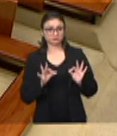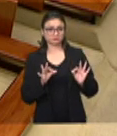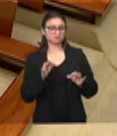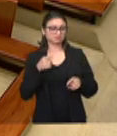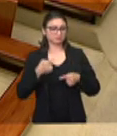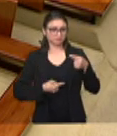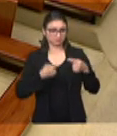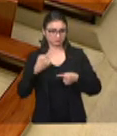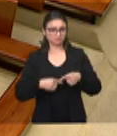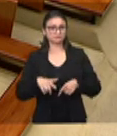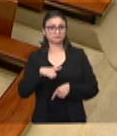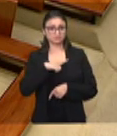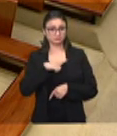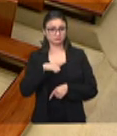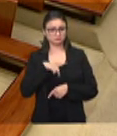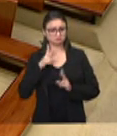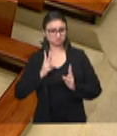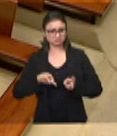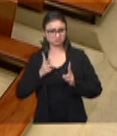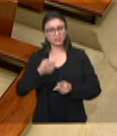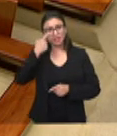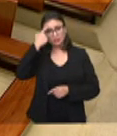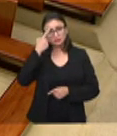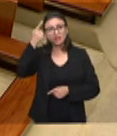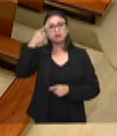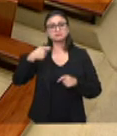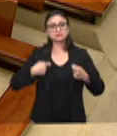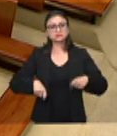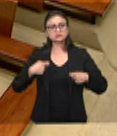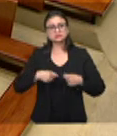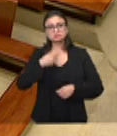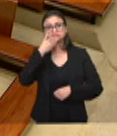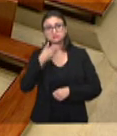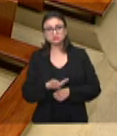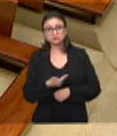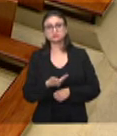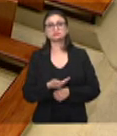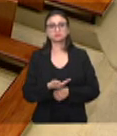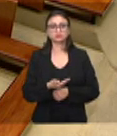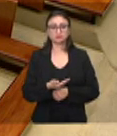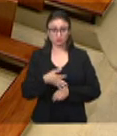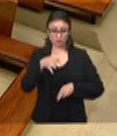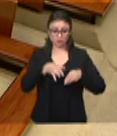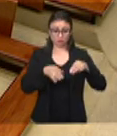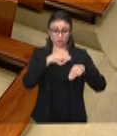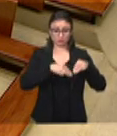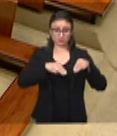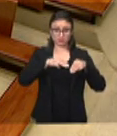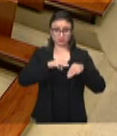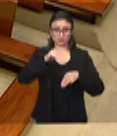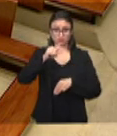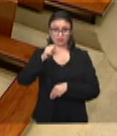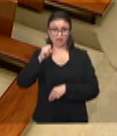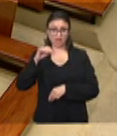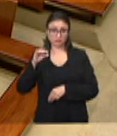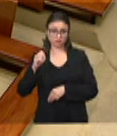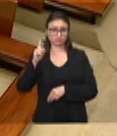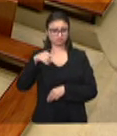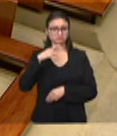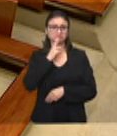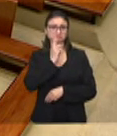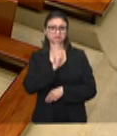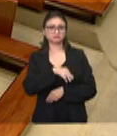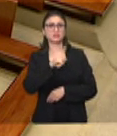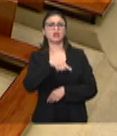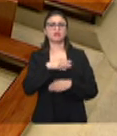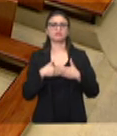nós tivemos e prevaleceu a ideia da necessidade do pedido expresso. O que o ministro Cássio traz à colação, e com razão, é